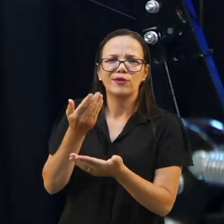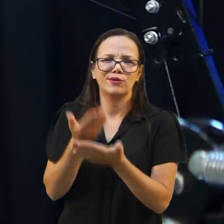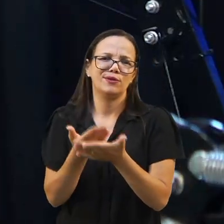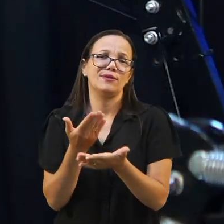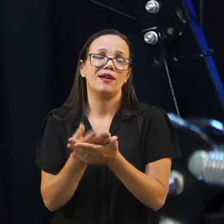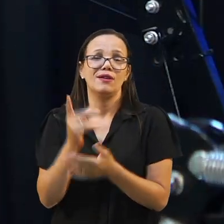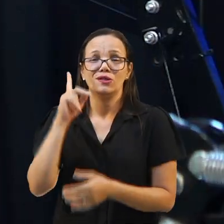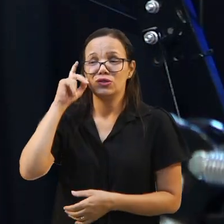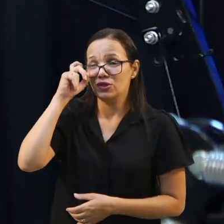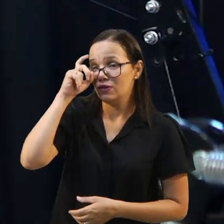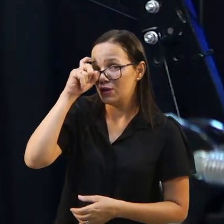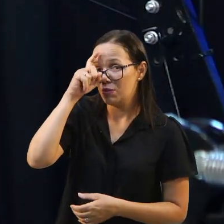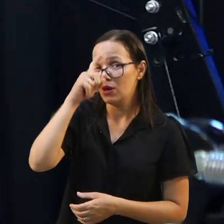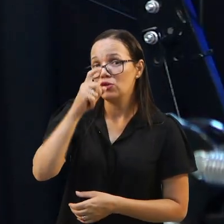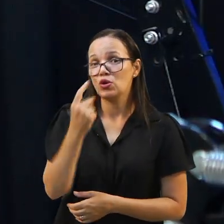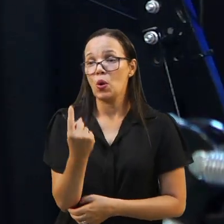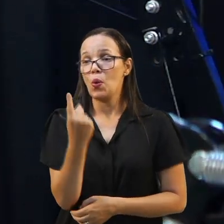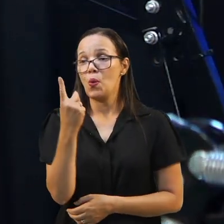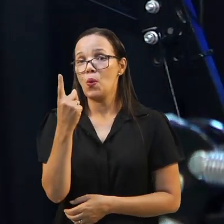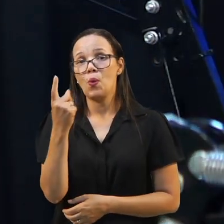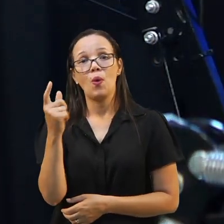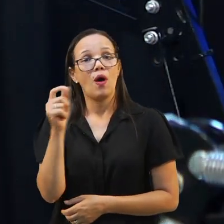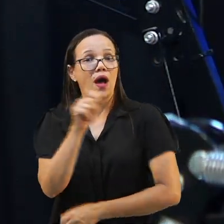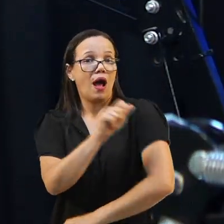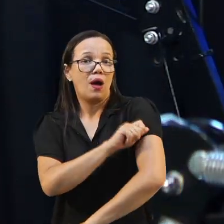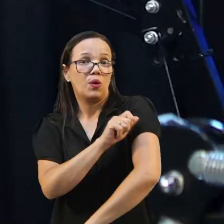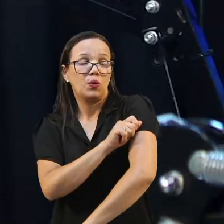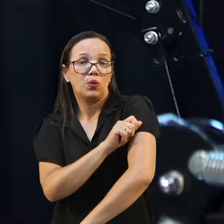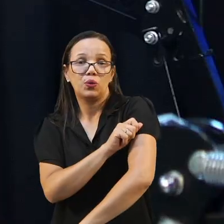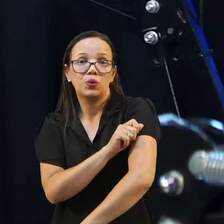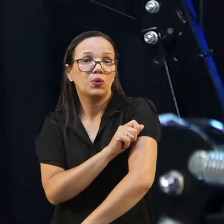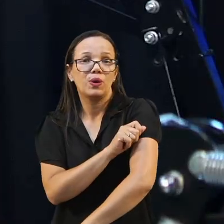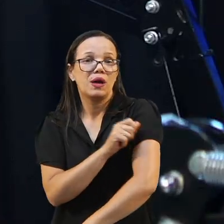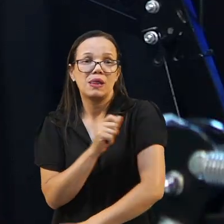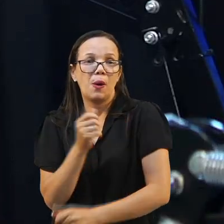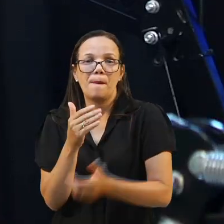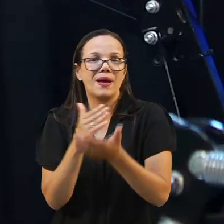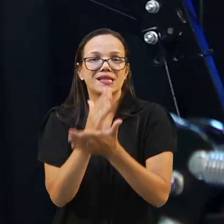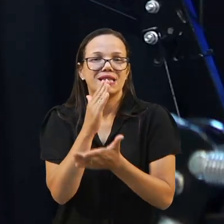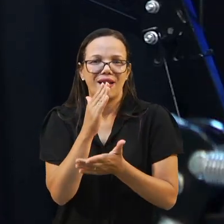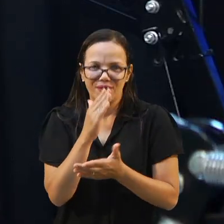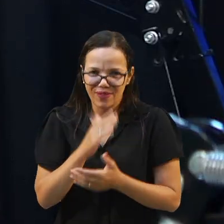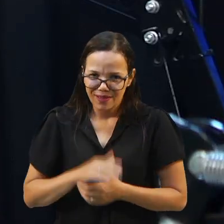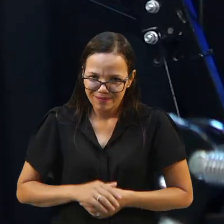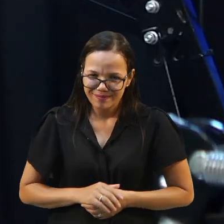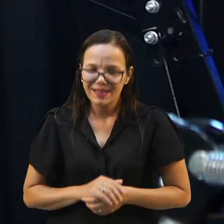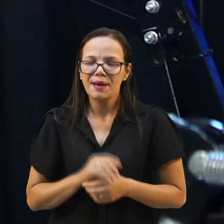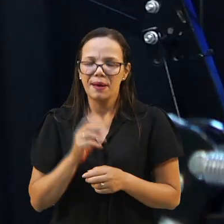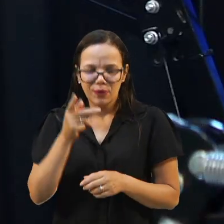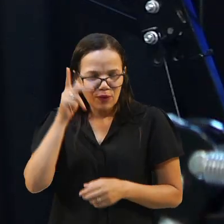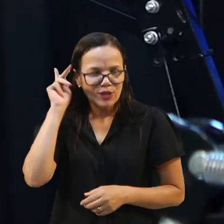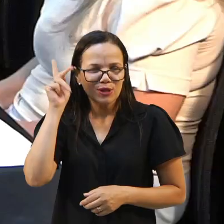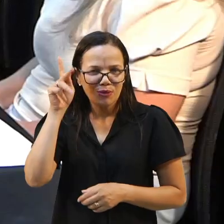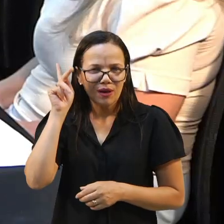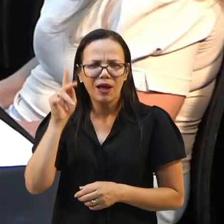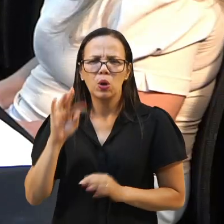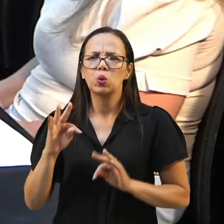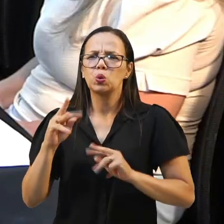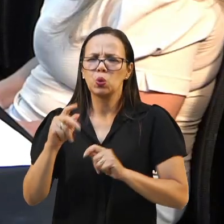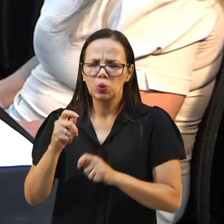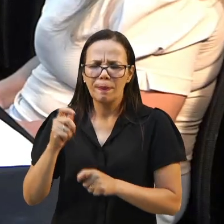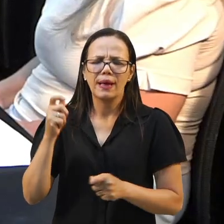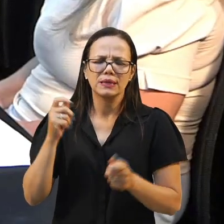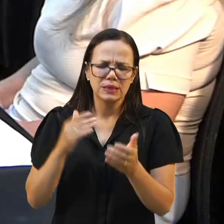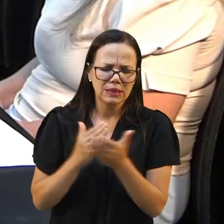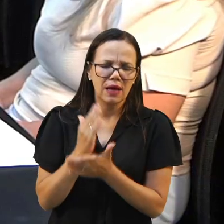um aluno do estadual não conseguia êxito no vestibular naquela época. O estadual era o museu, professor?